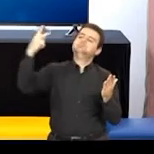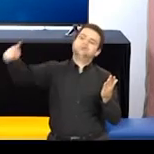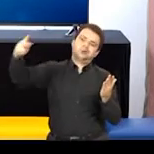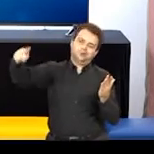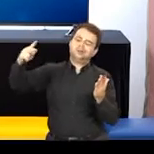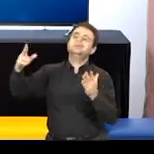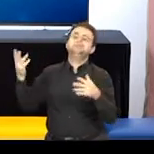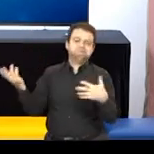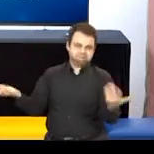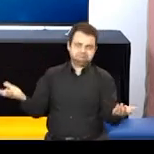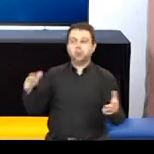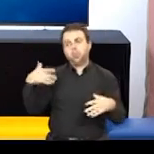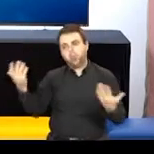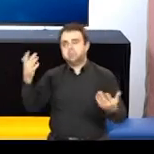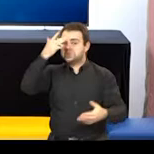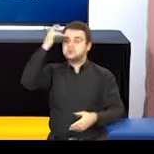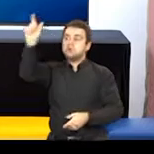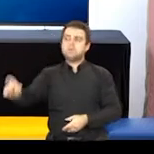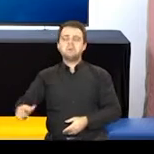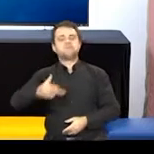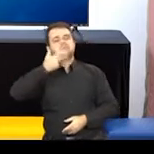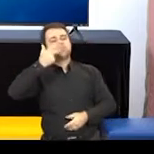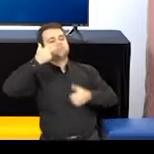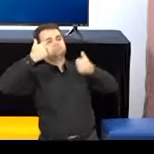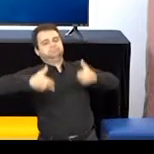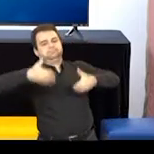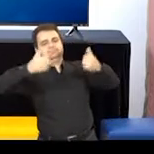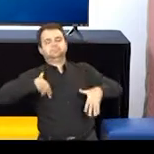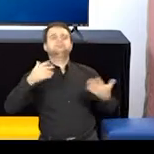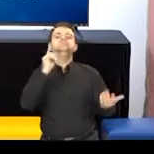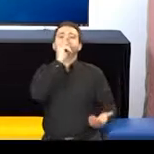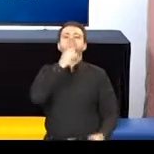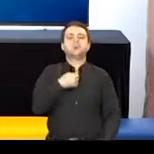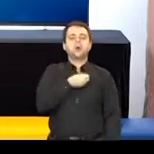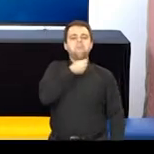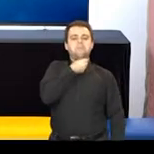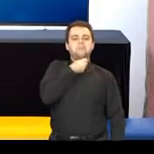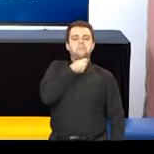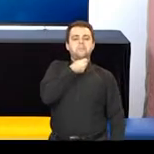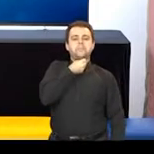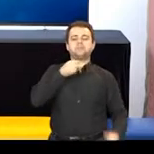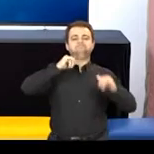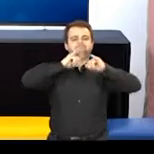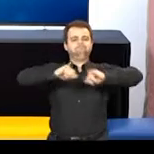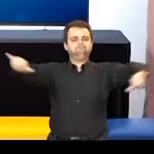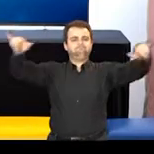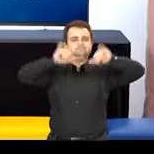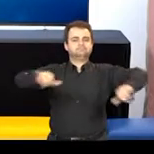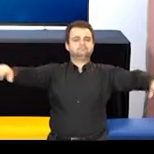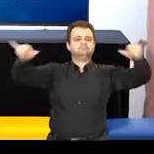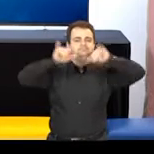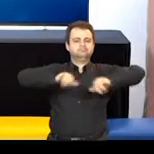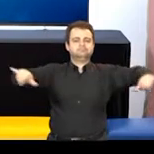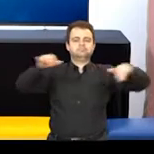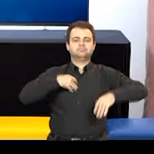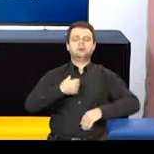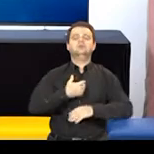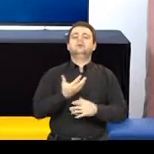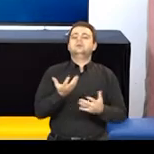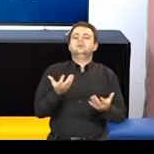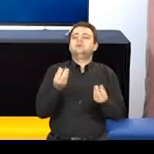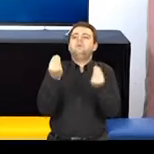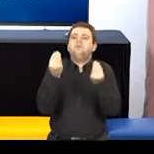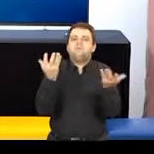a fala de alguém. Tudo bem? Imagina só um repórter, quando ele faz uma notícia, quando ele faz uma reportagem e ele vai falar